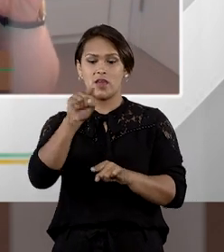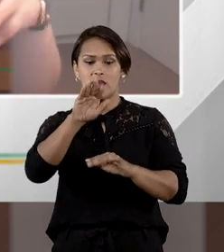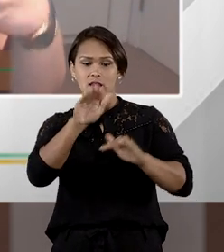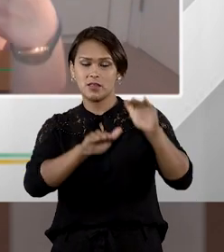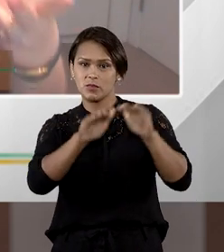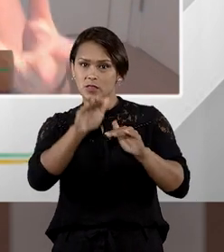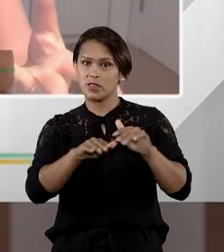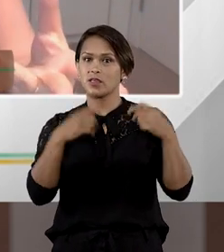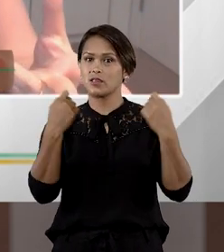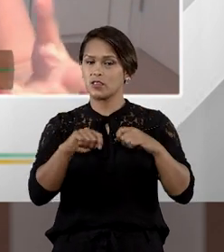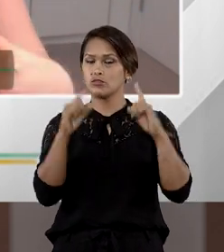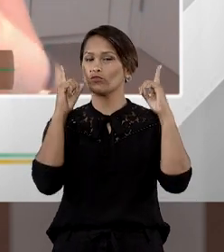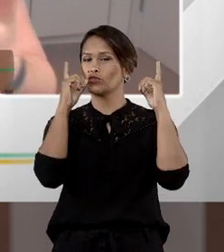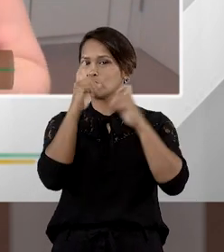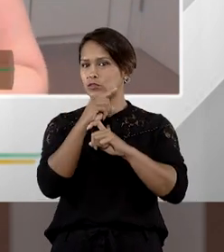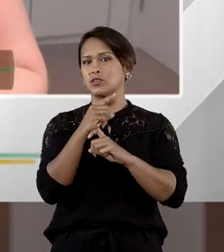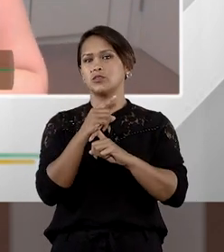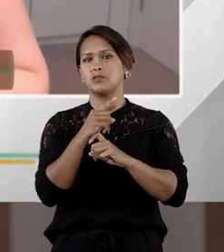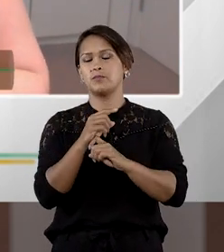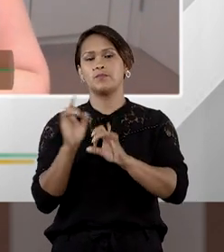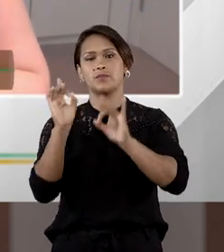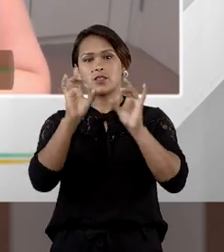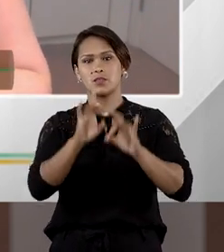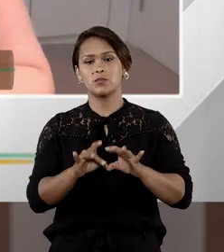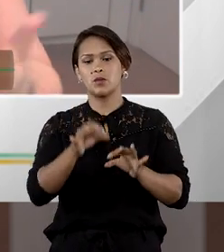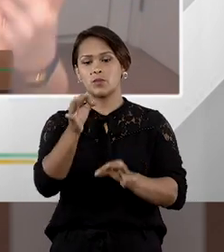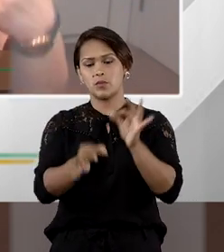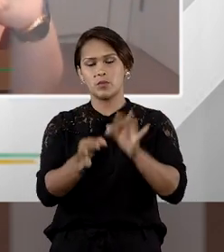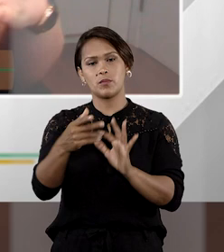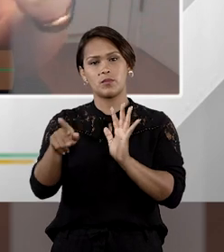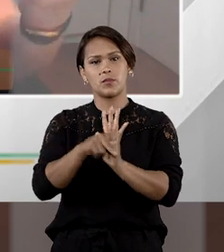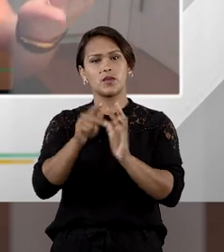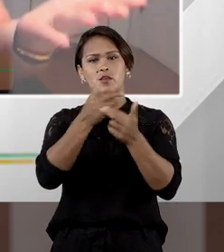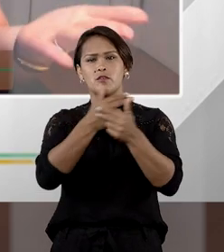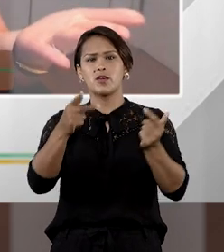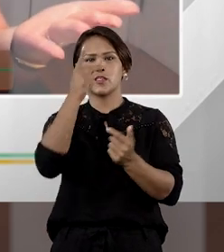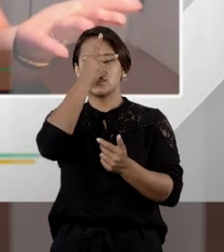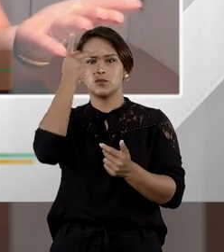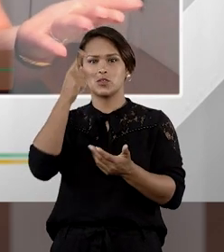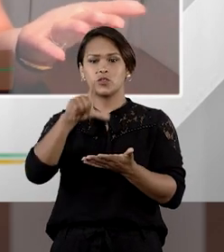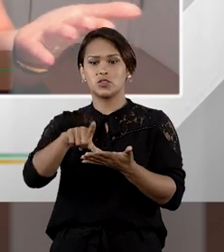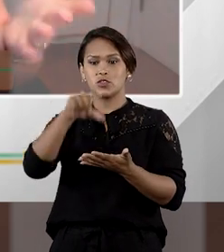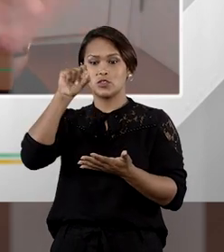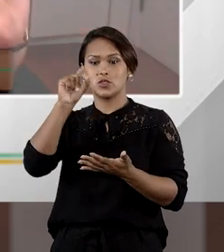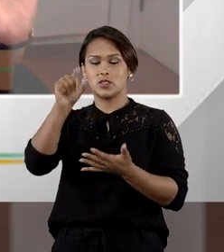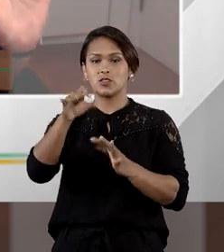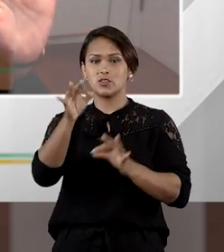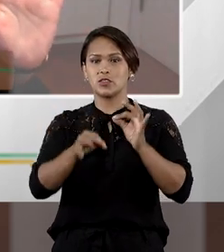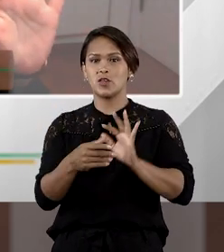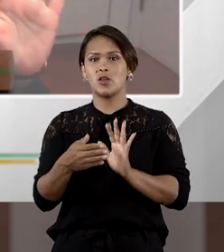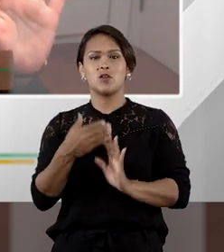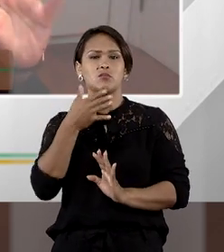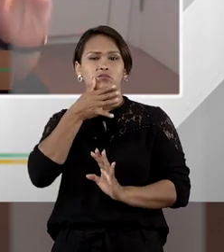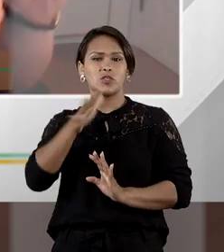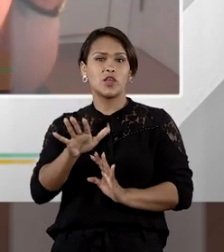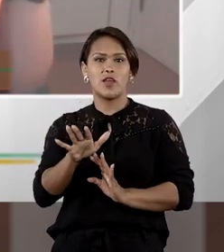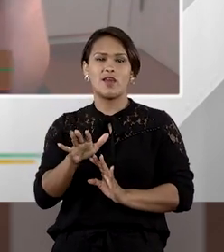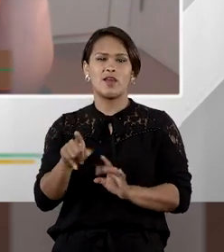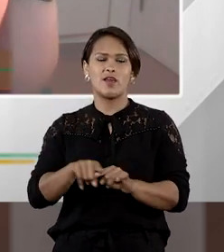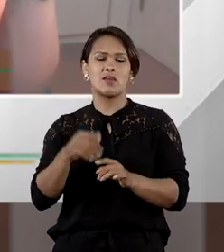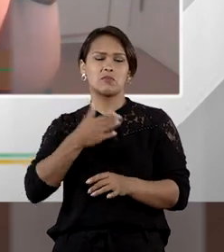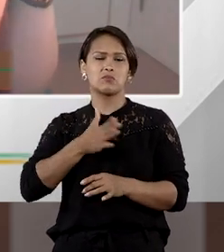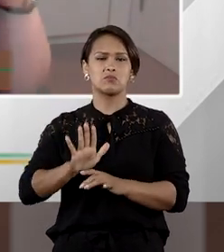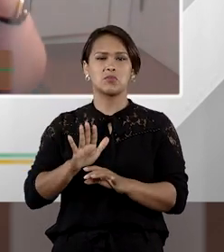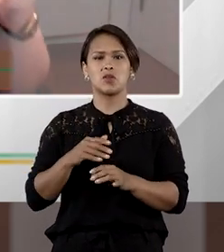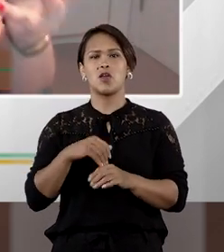essa proporcionalidade que é difícil, especialmente no mundo jurídico, em que muitas pessoas escolheram a área jurídica porque não gostavam de matemática, mas